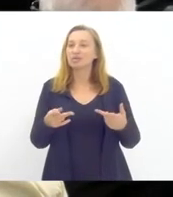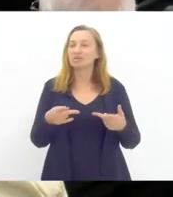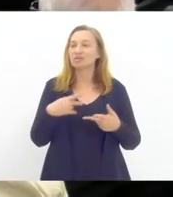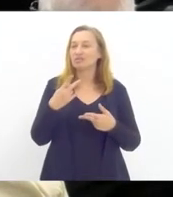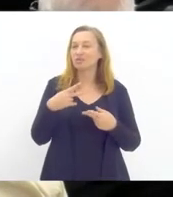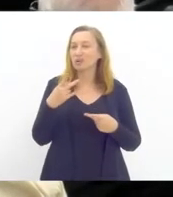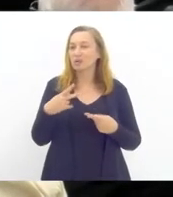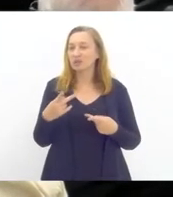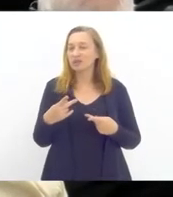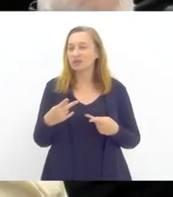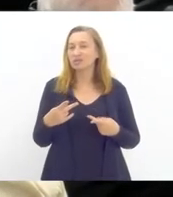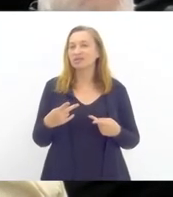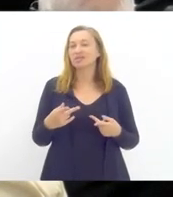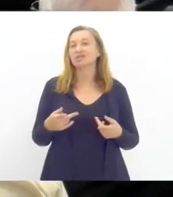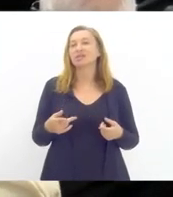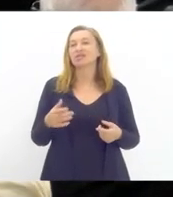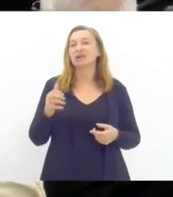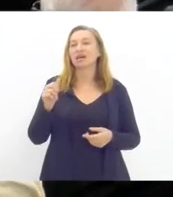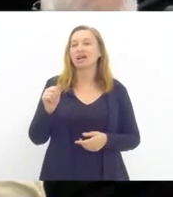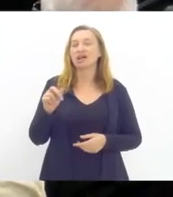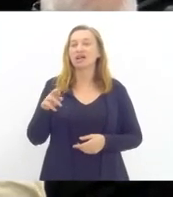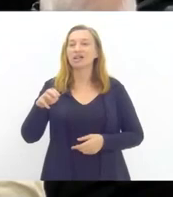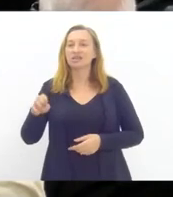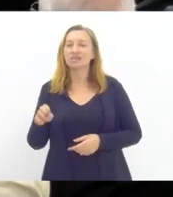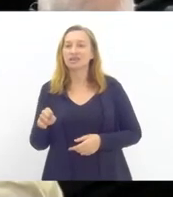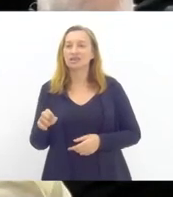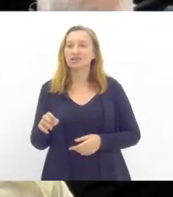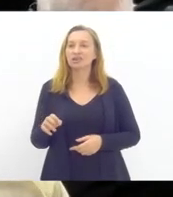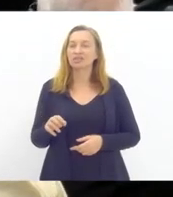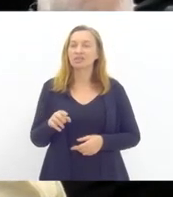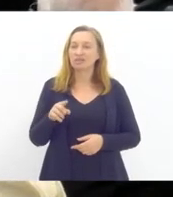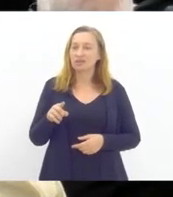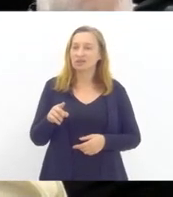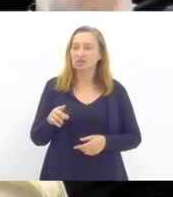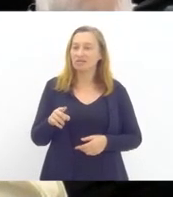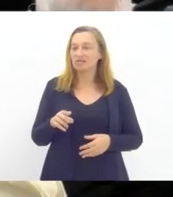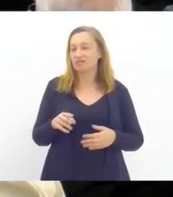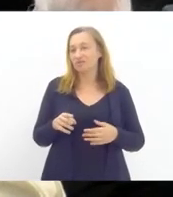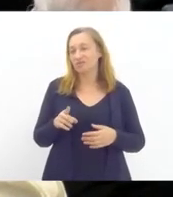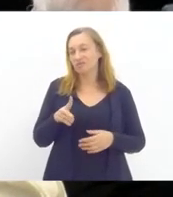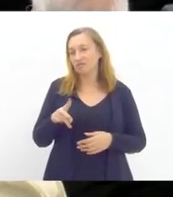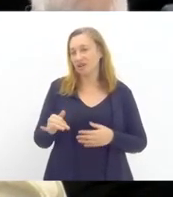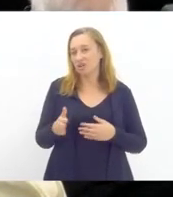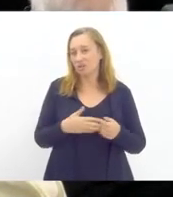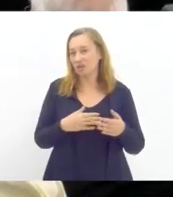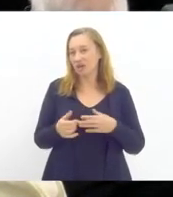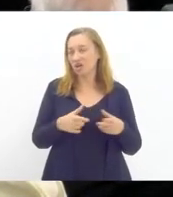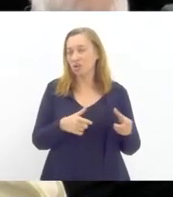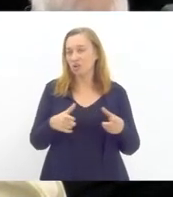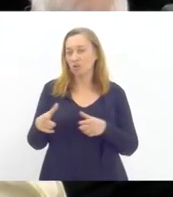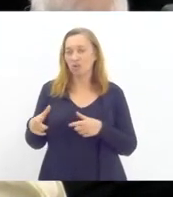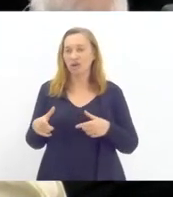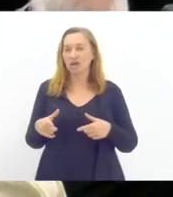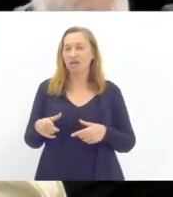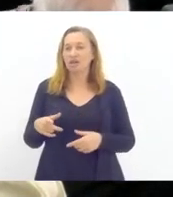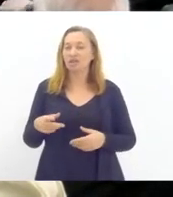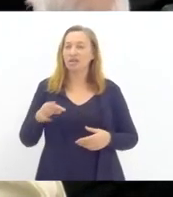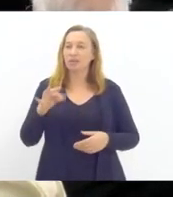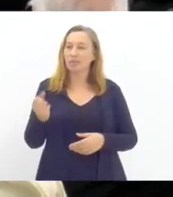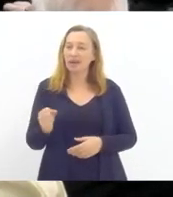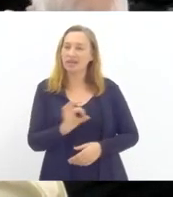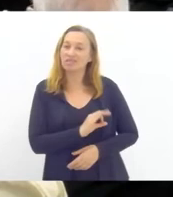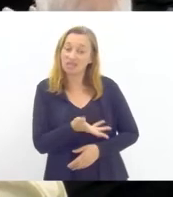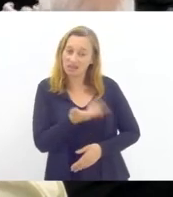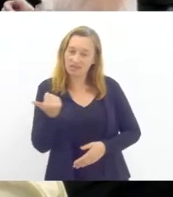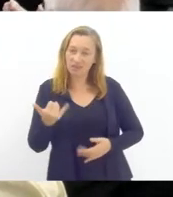vou puxar também do Ariano suassu diz o seguinte quando você vai alguma recepção alguém te convida assim Marta Você vem no meu aniversário